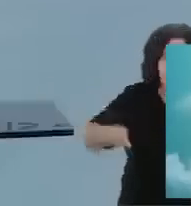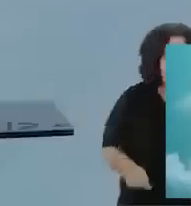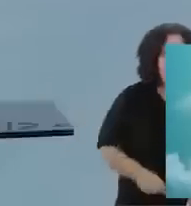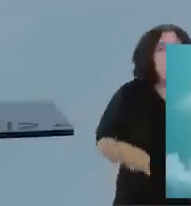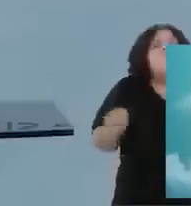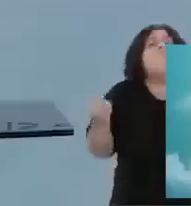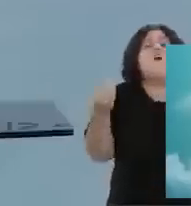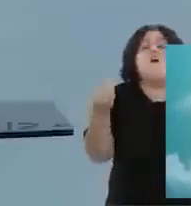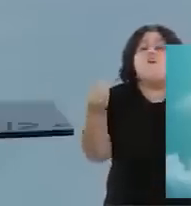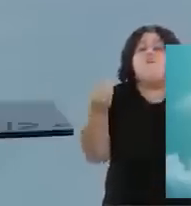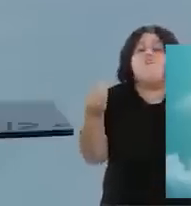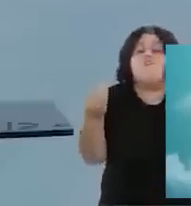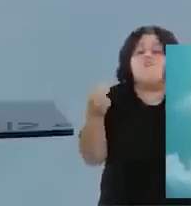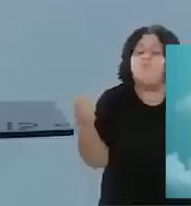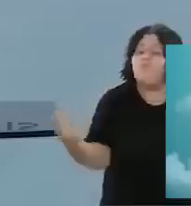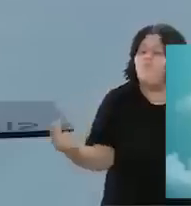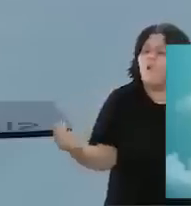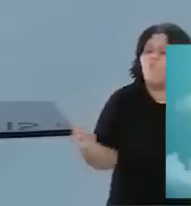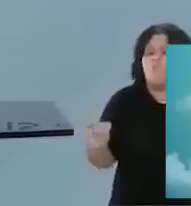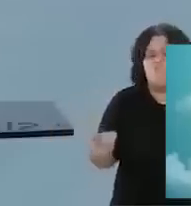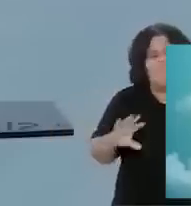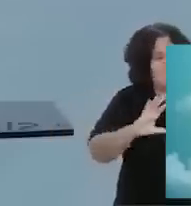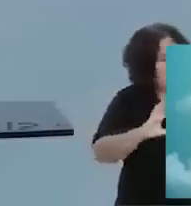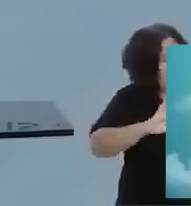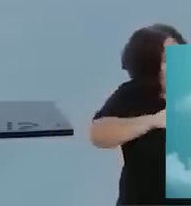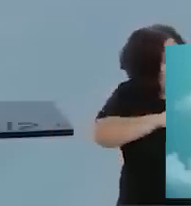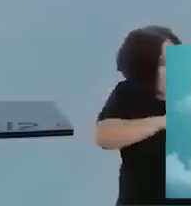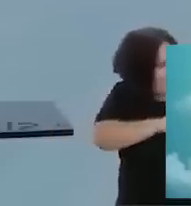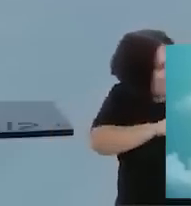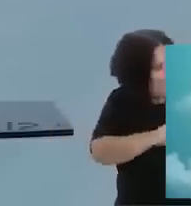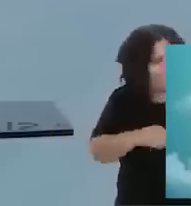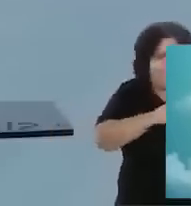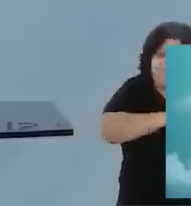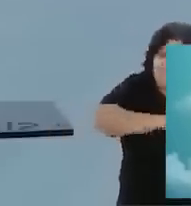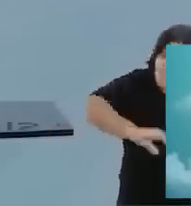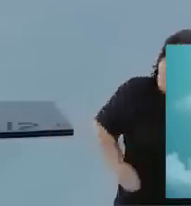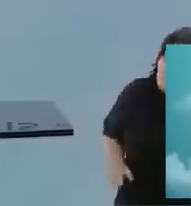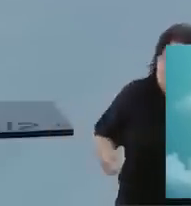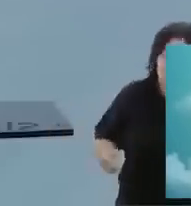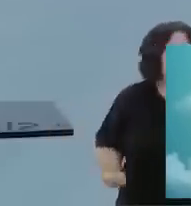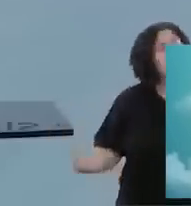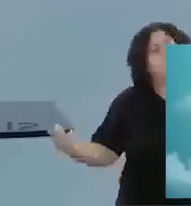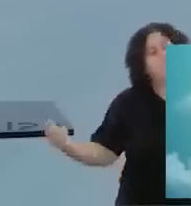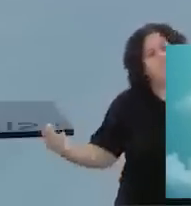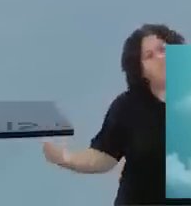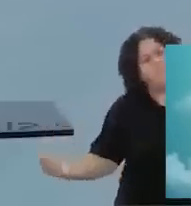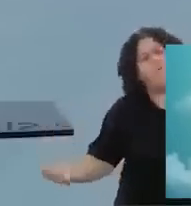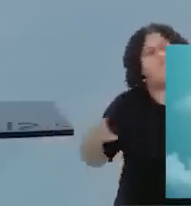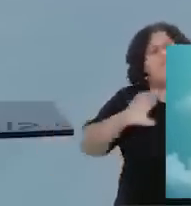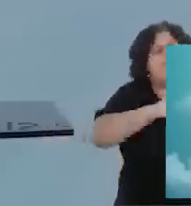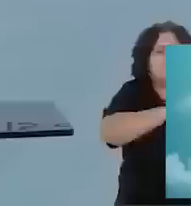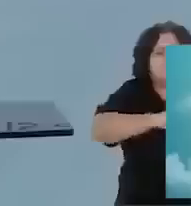Que tipo de amor? O mesmo amor com que Cristo nos amou. É com esse amor que nós devemos amar uns aos